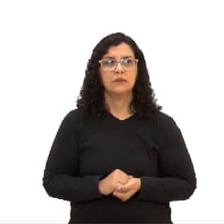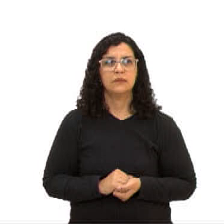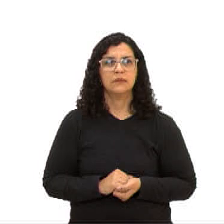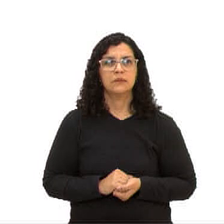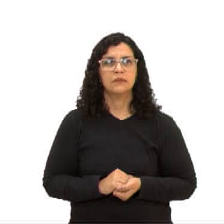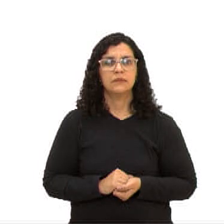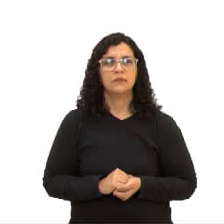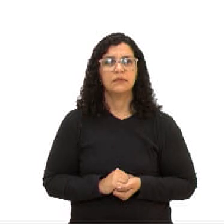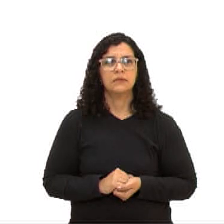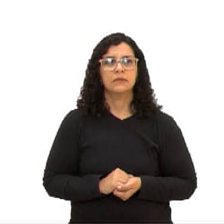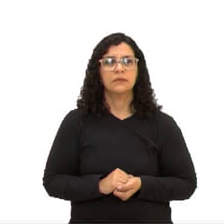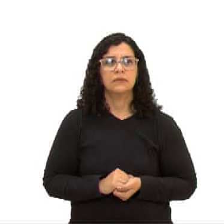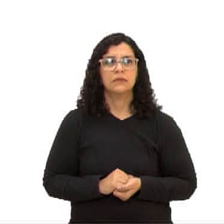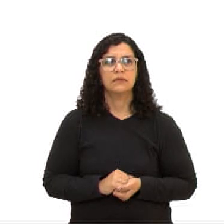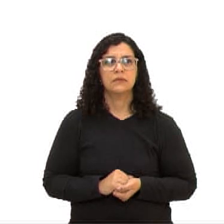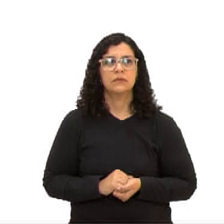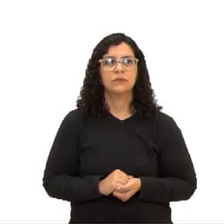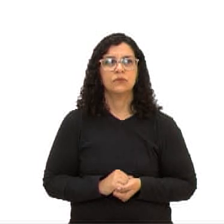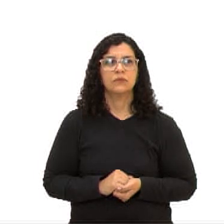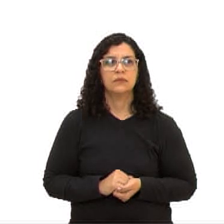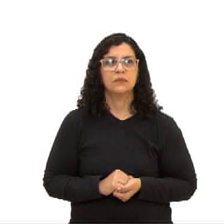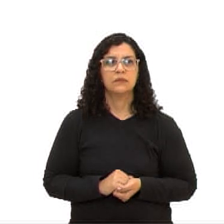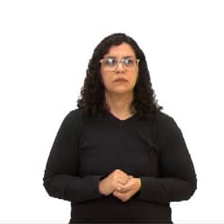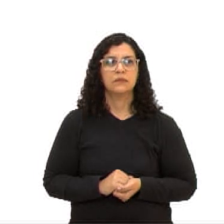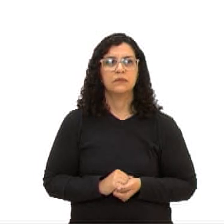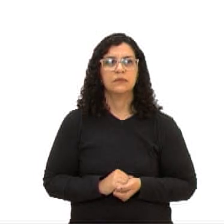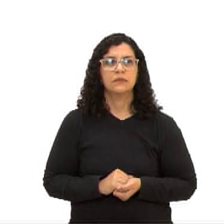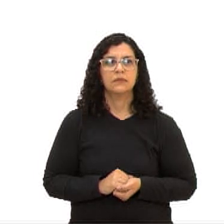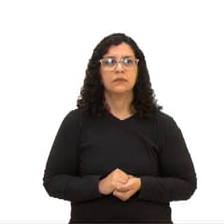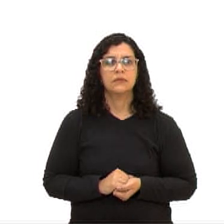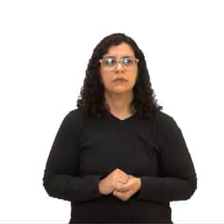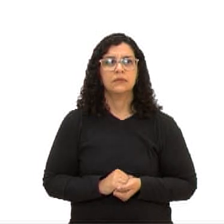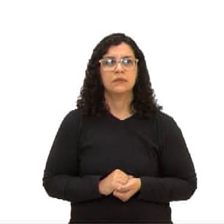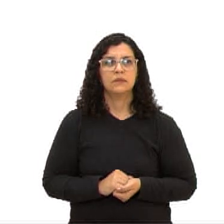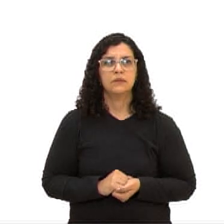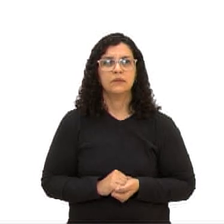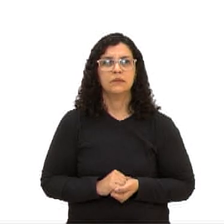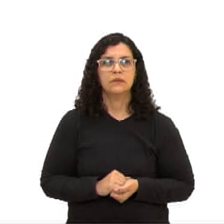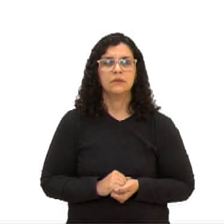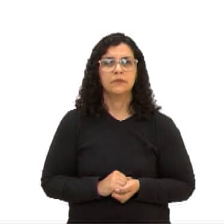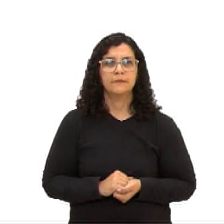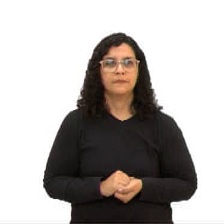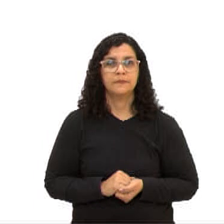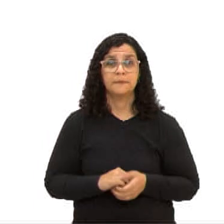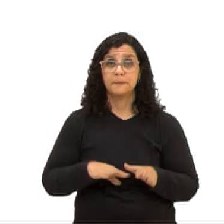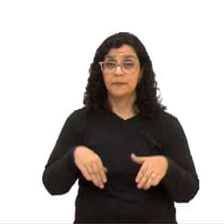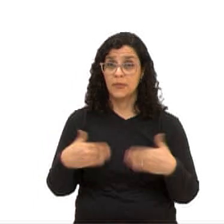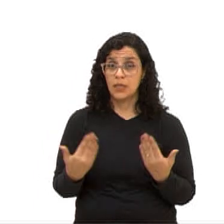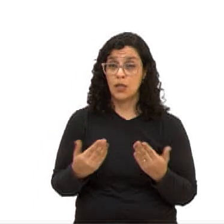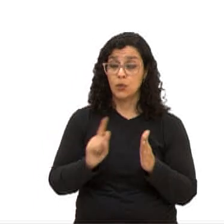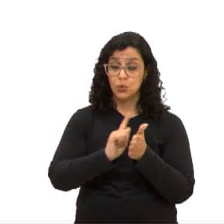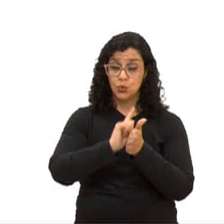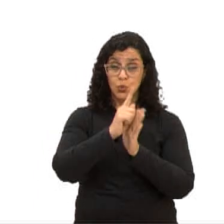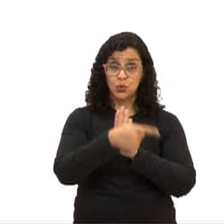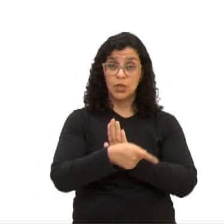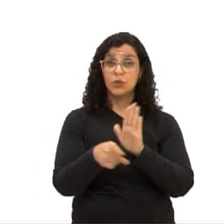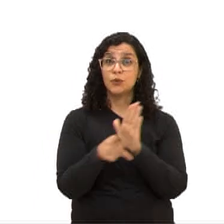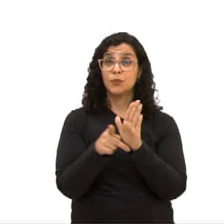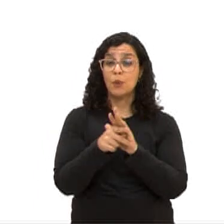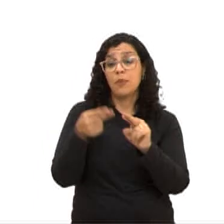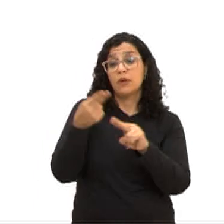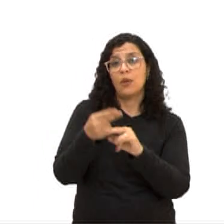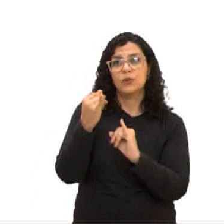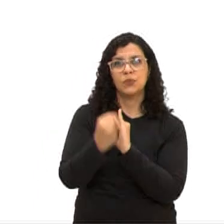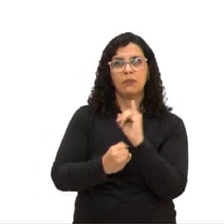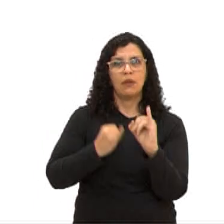géneros digitales. E-mail, stories, mensageria instantânea e os tweets. Então, os gêneros digitais